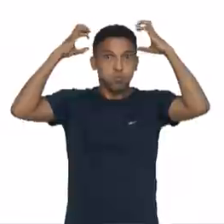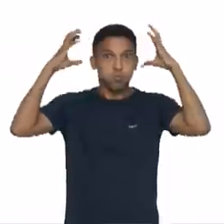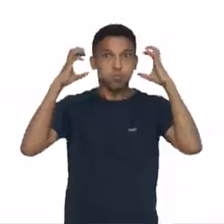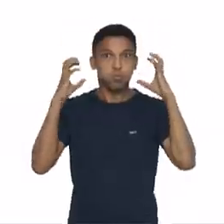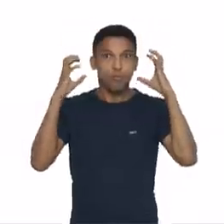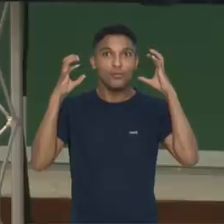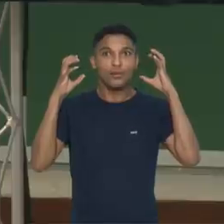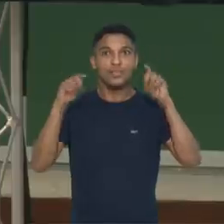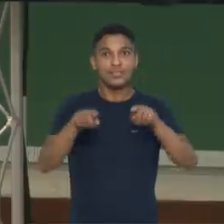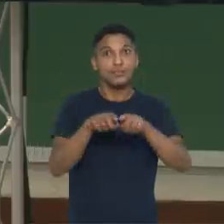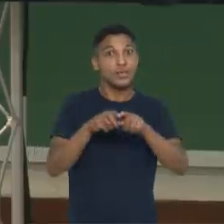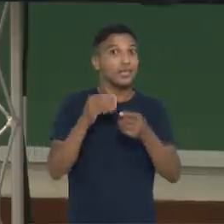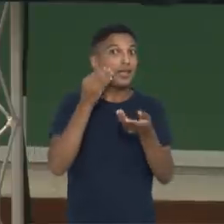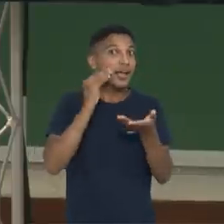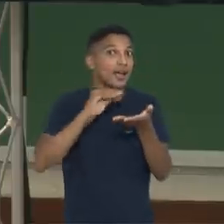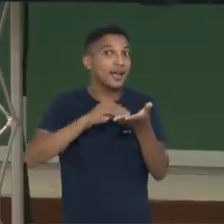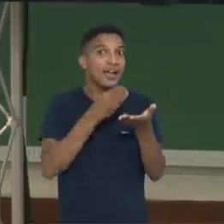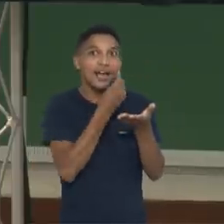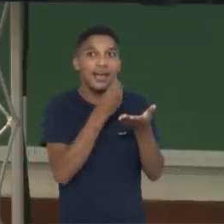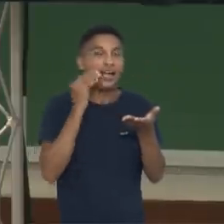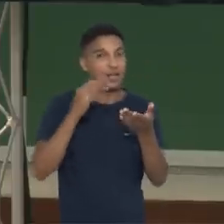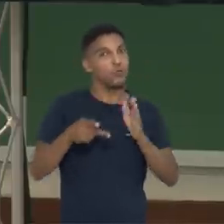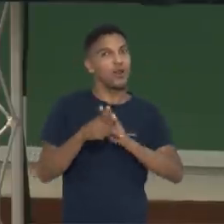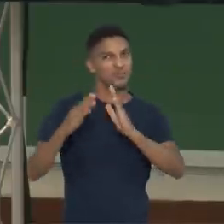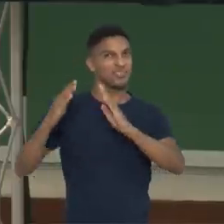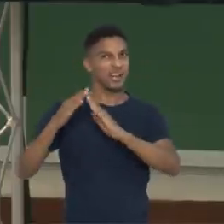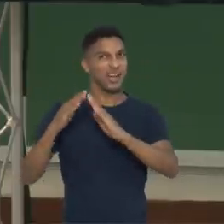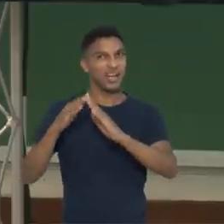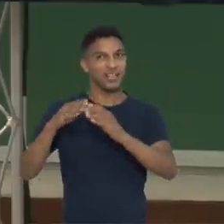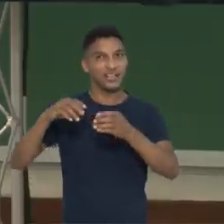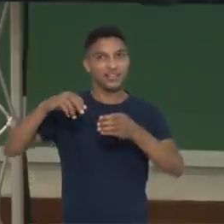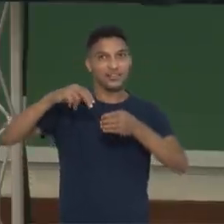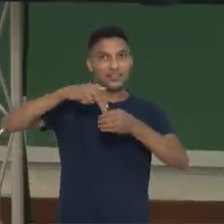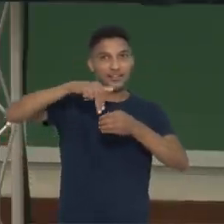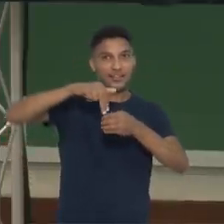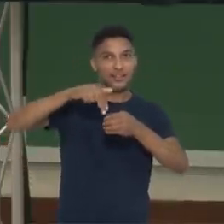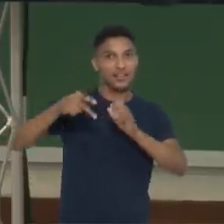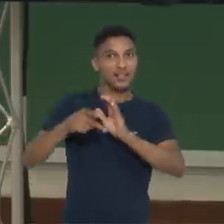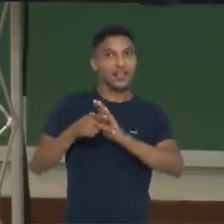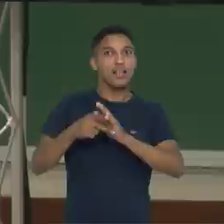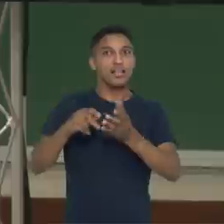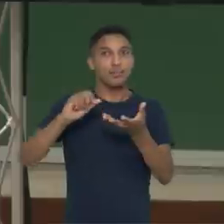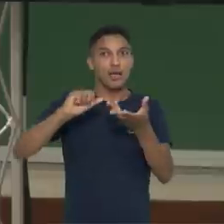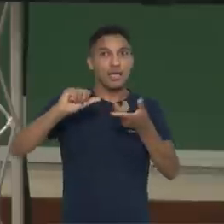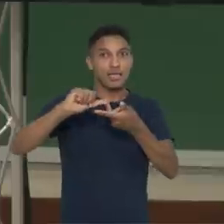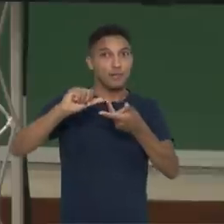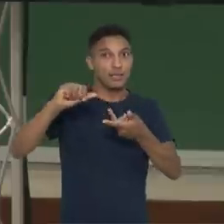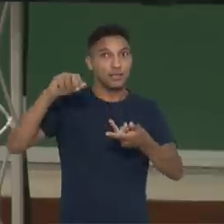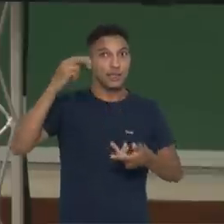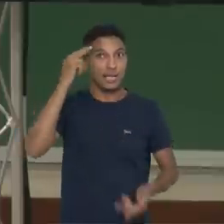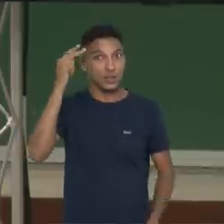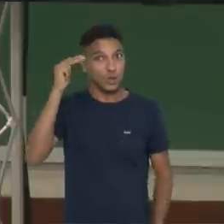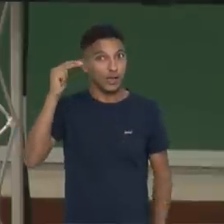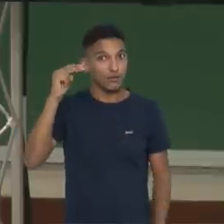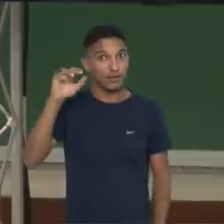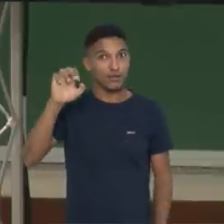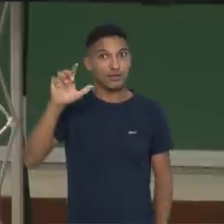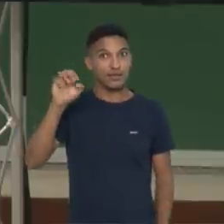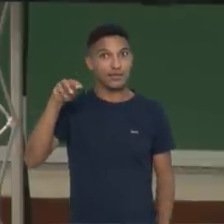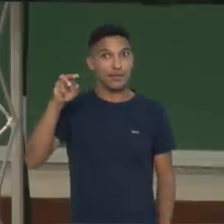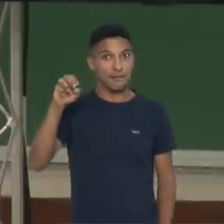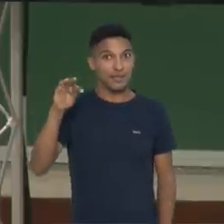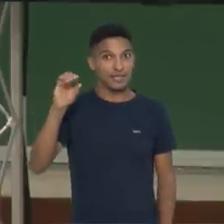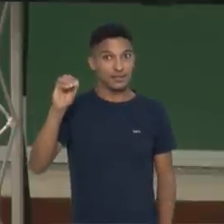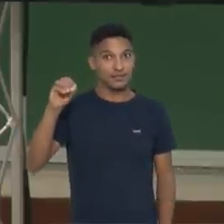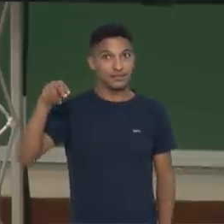A maquiagem, né, é caseira, com elementos, né, naturais que a gente fez na aula passada, né? Então, amido de